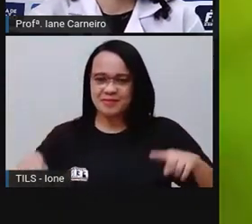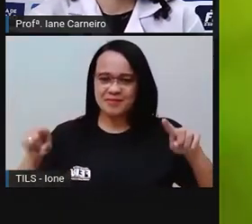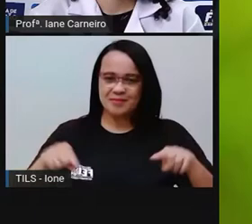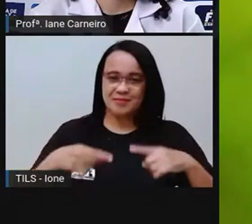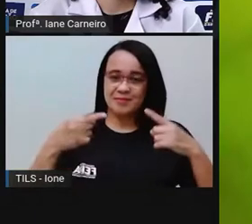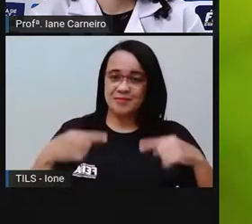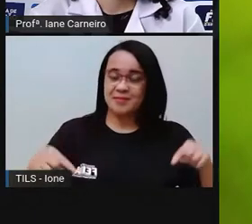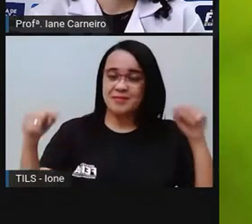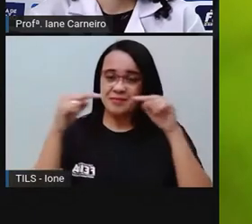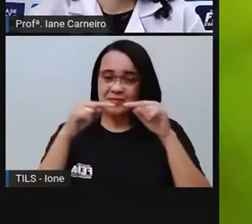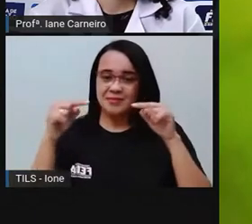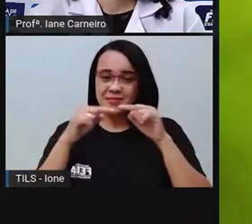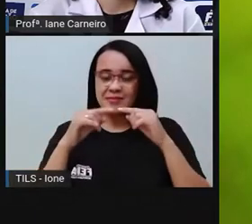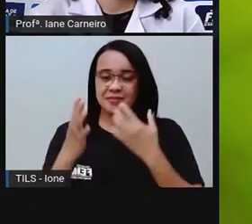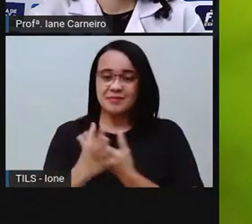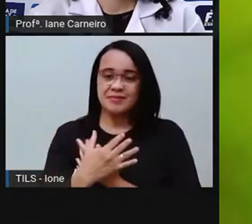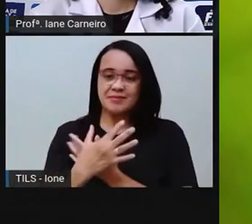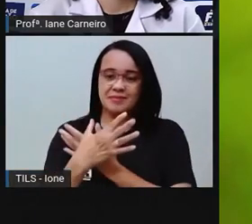pizza